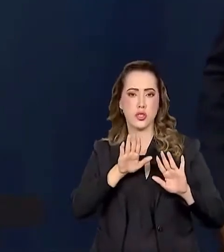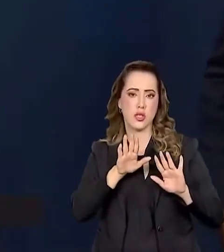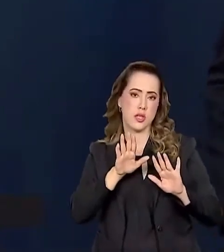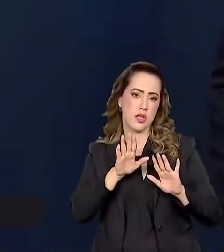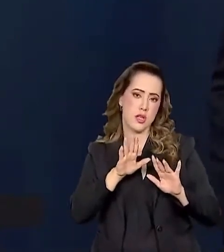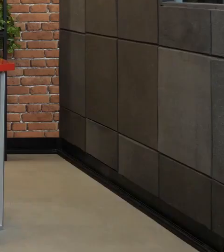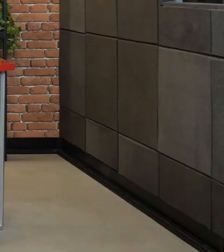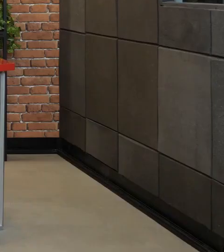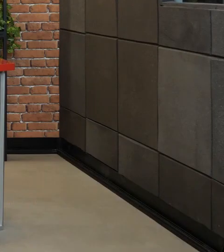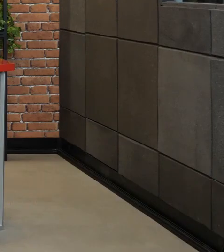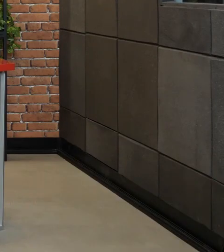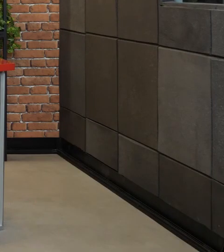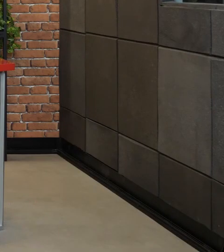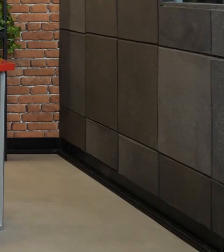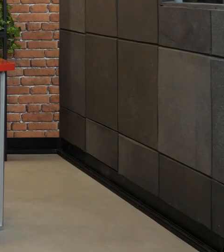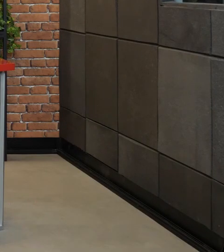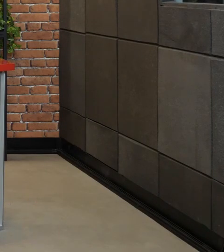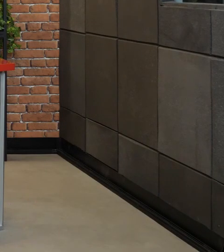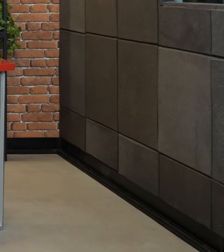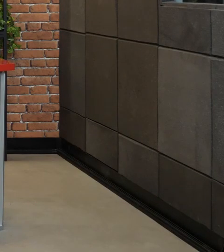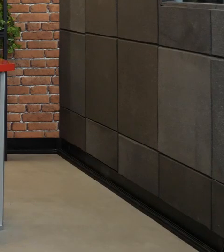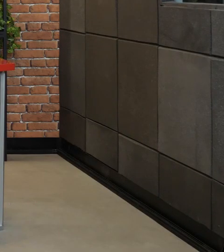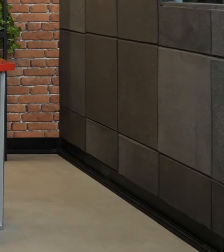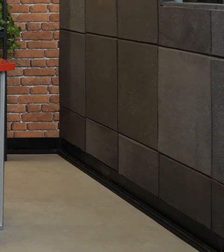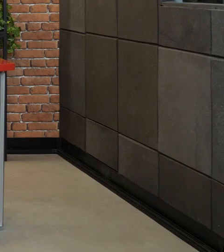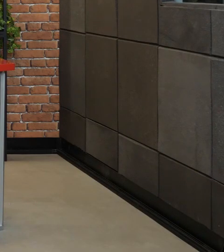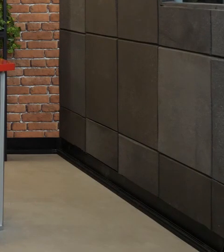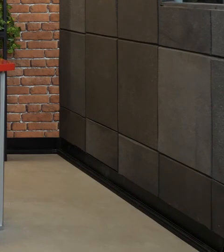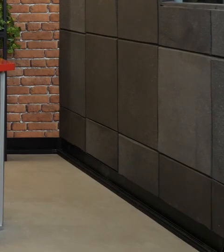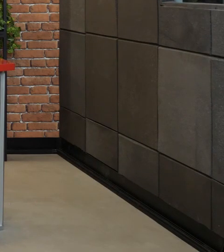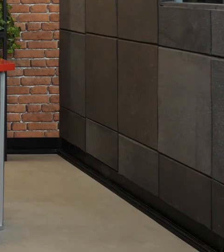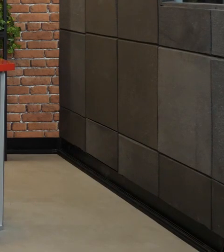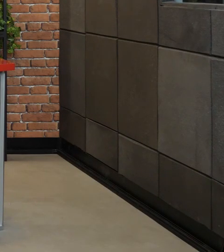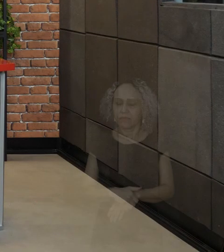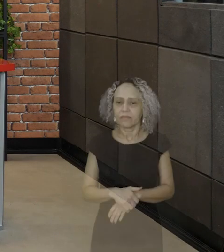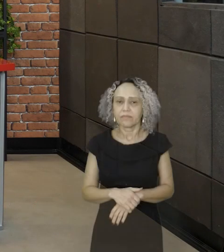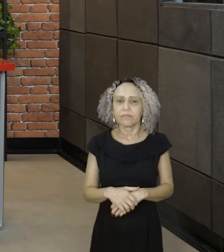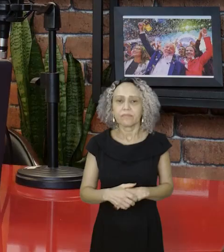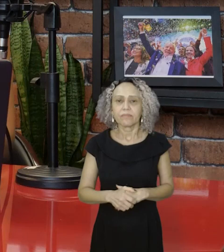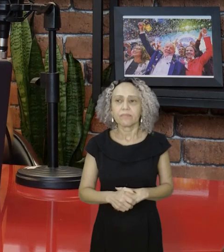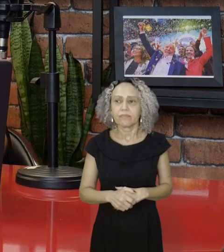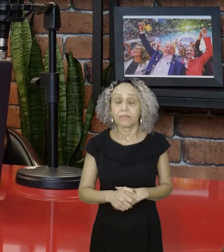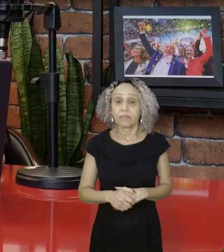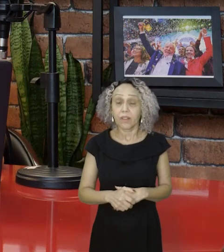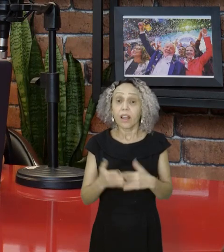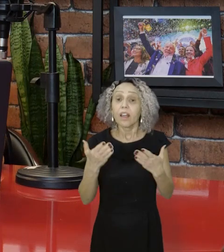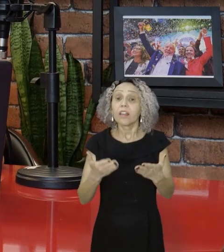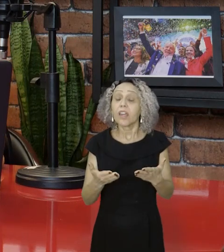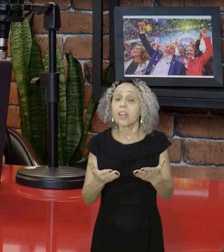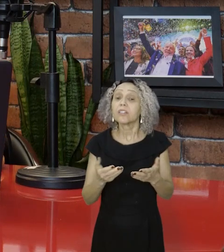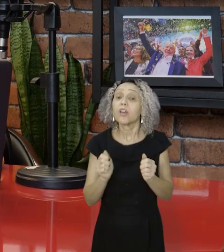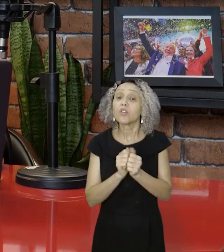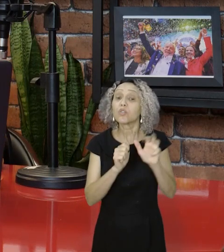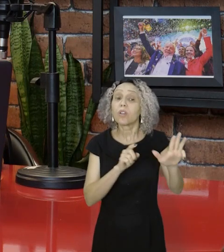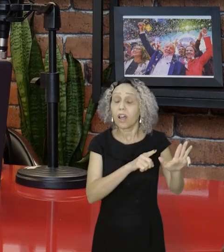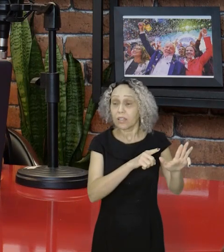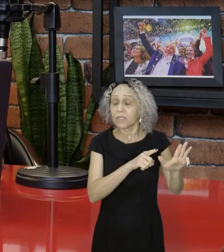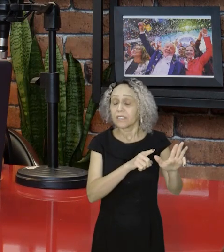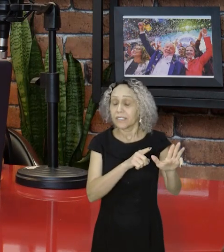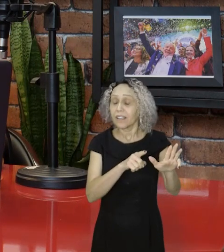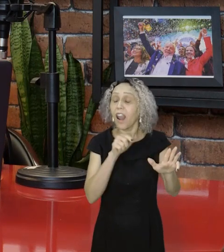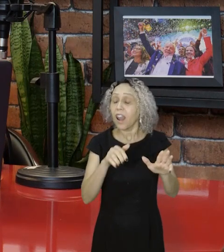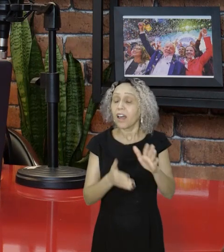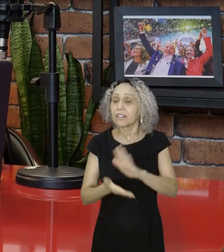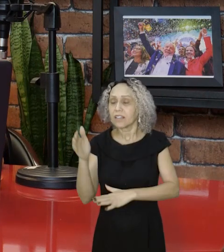trabalho decente. E quem esteve com o presidente Lula durante a sua